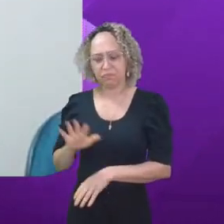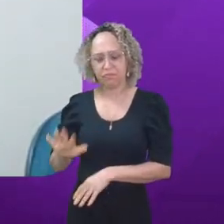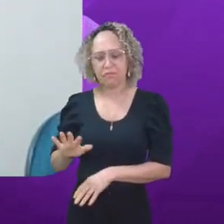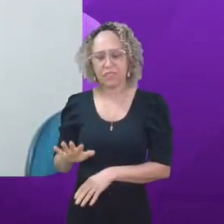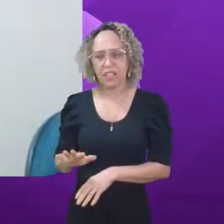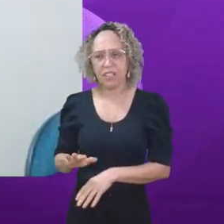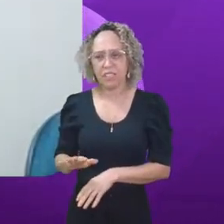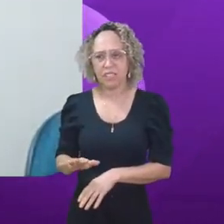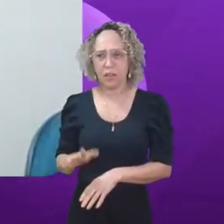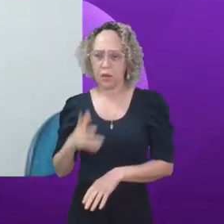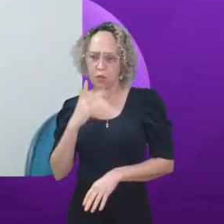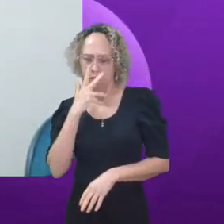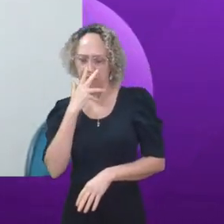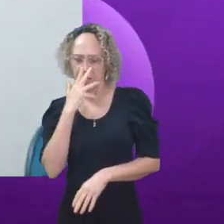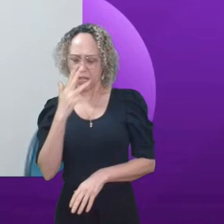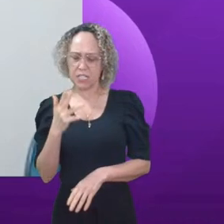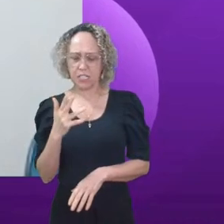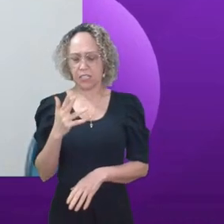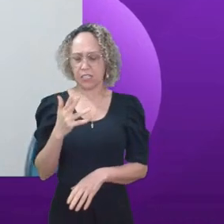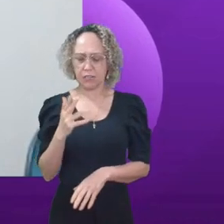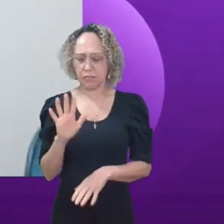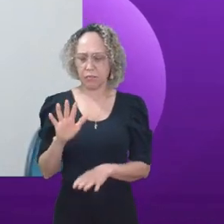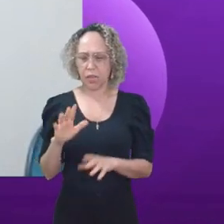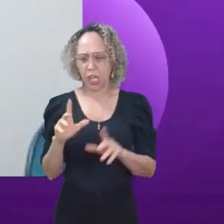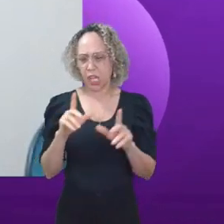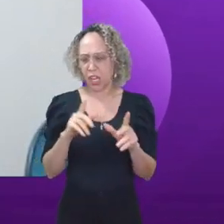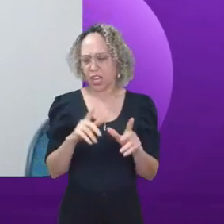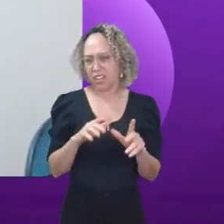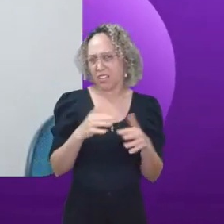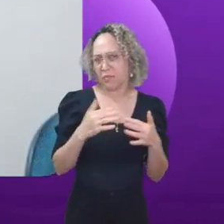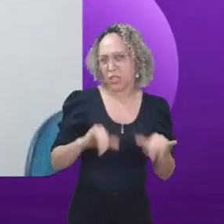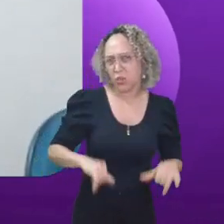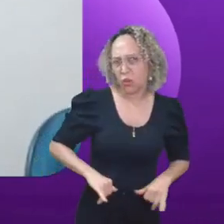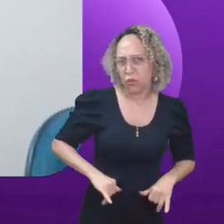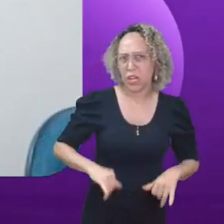enfeitaram, né, para parecer menos dolorida,